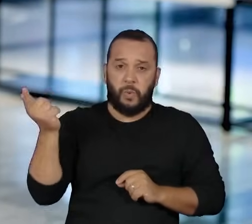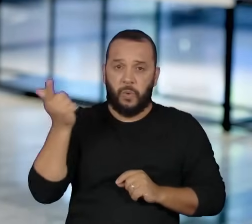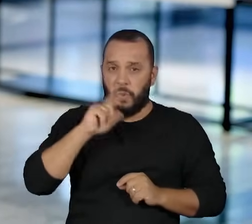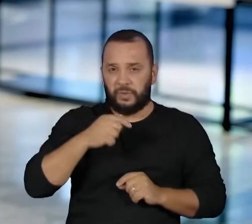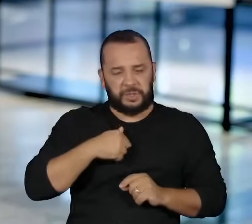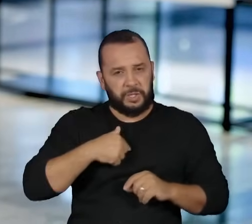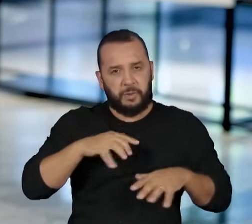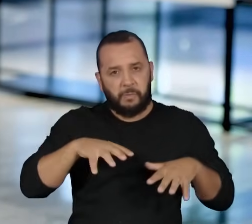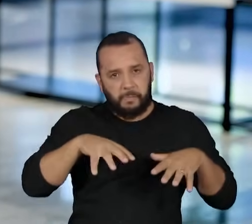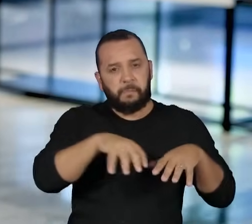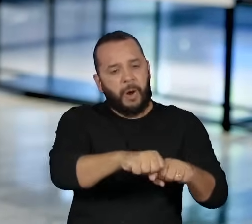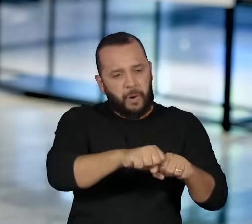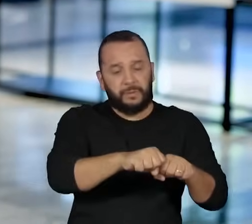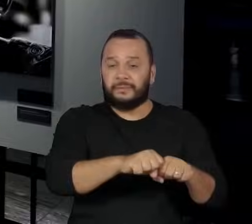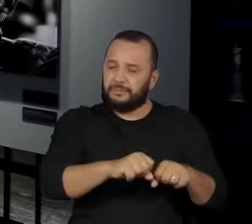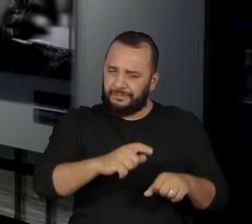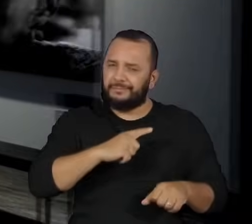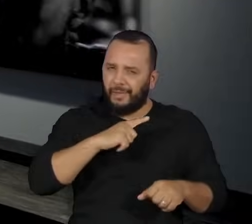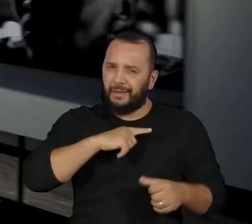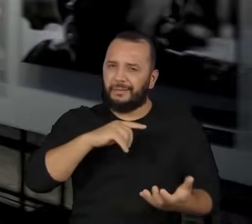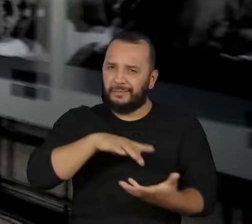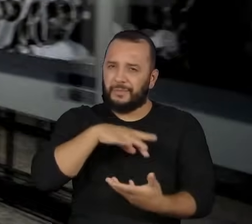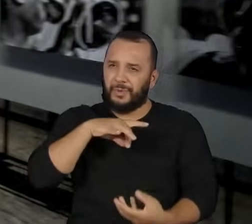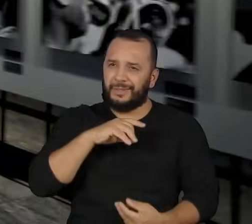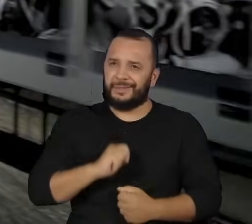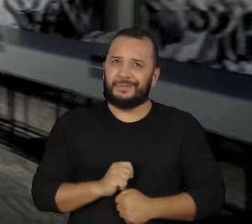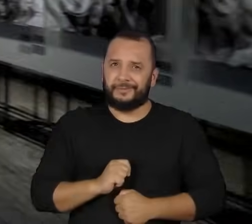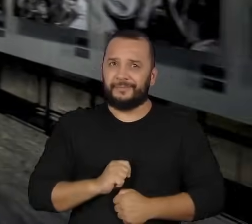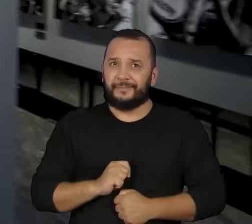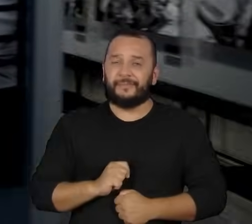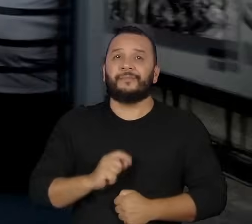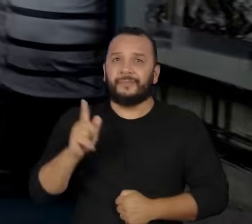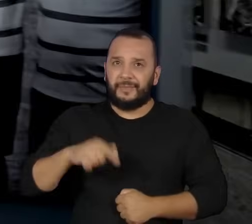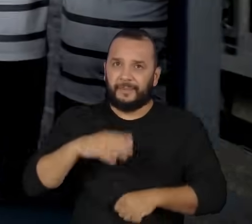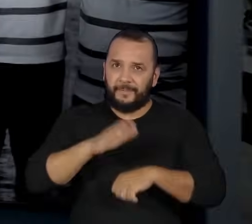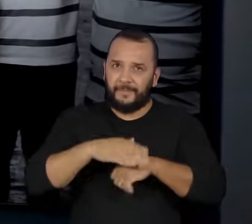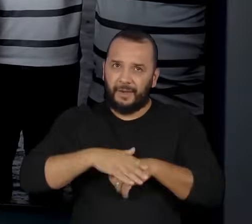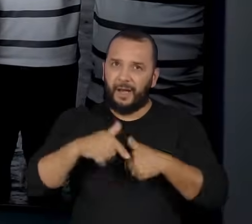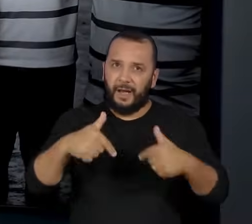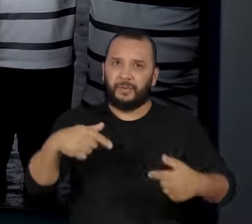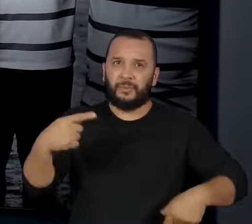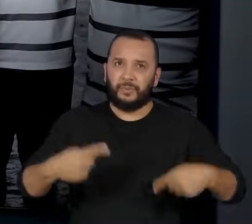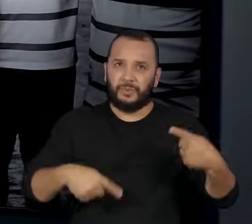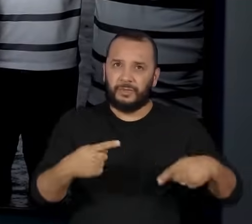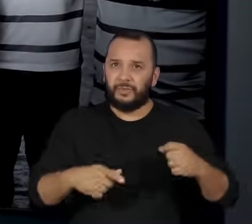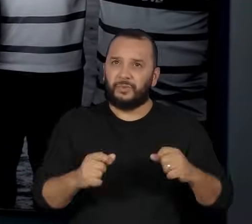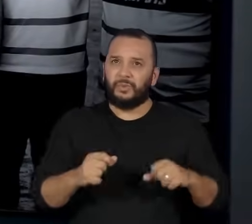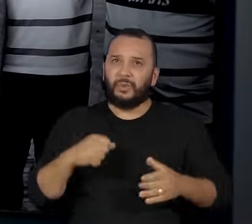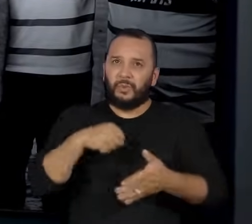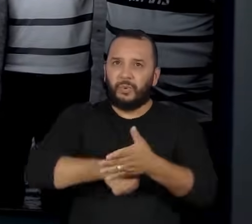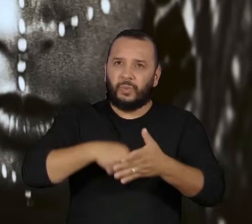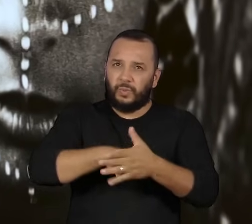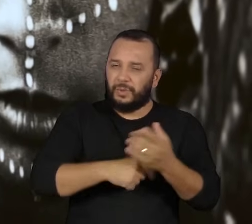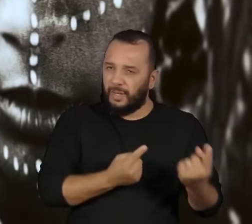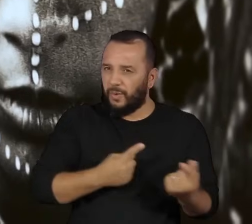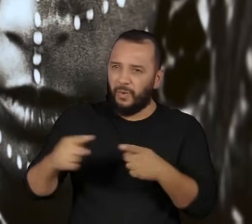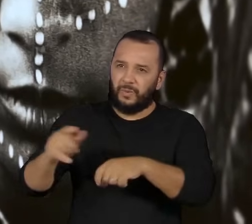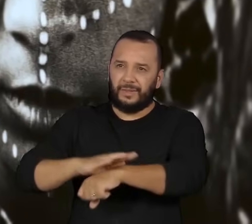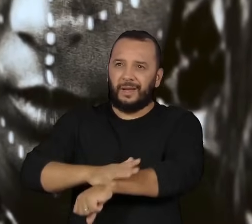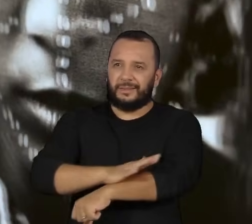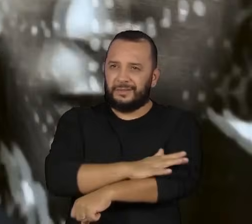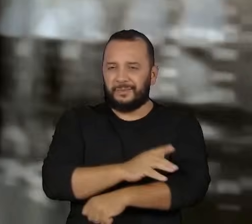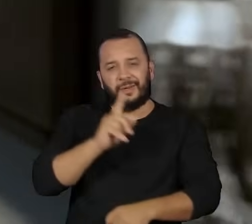dessa vocação democrática. Não é? Um ato político, eu acho que a luta contra o racismo é um